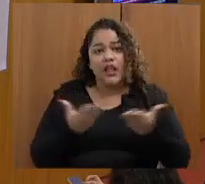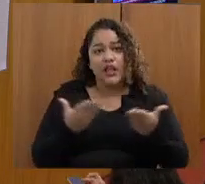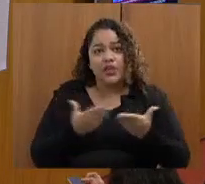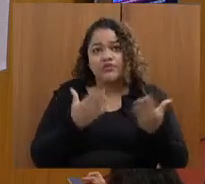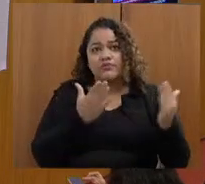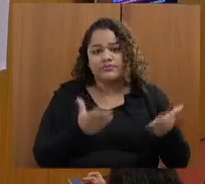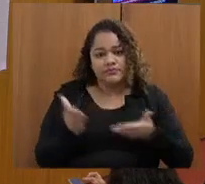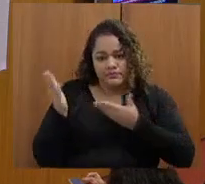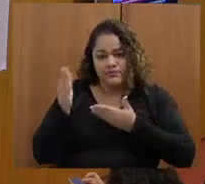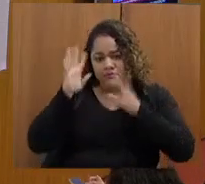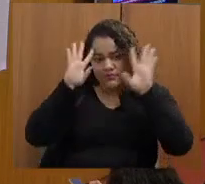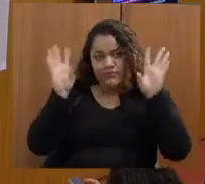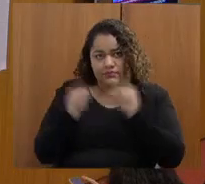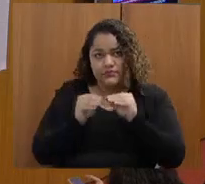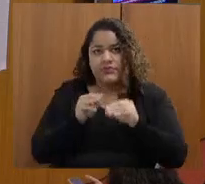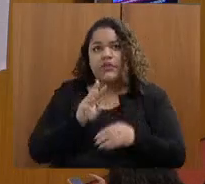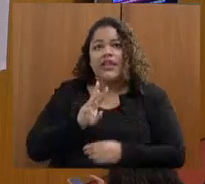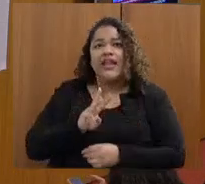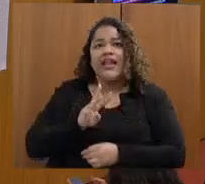considerações Thiago